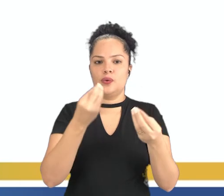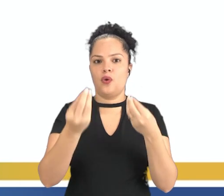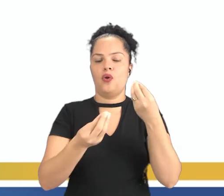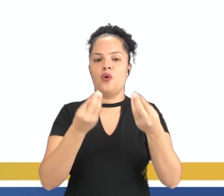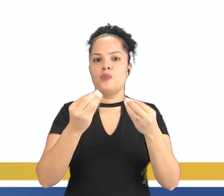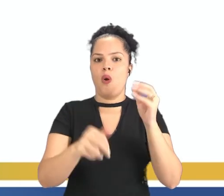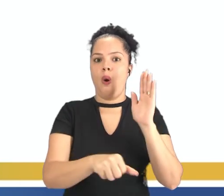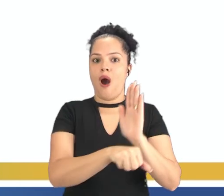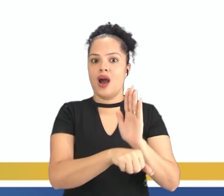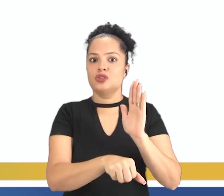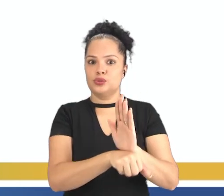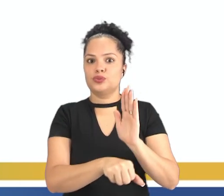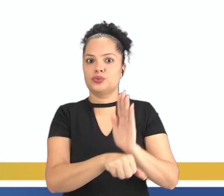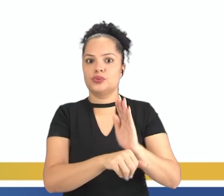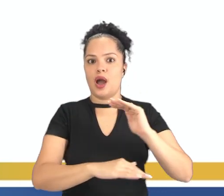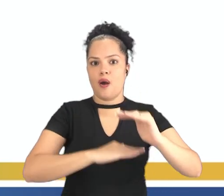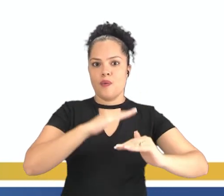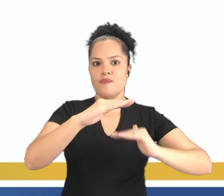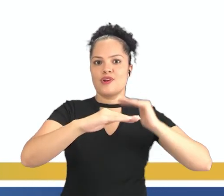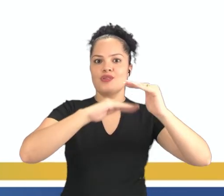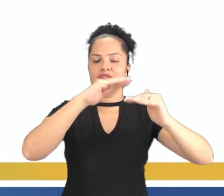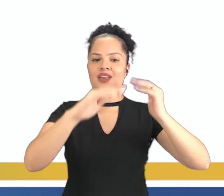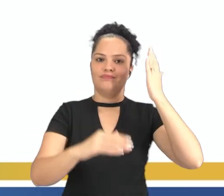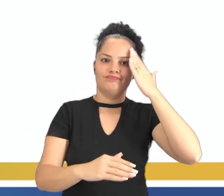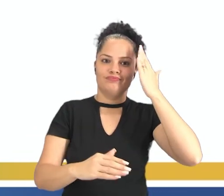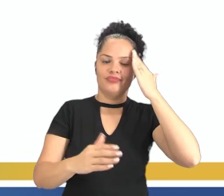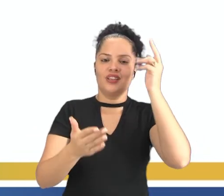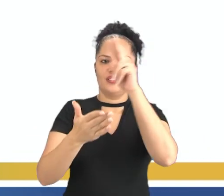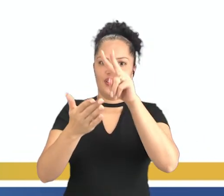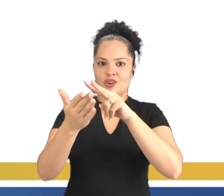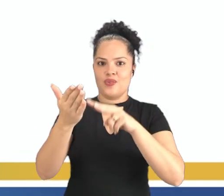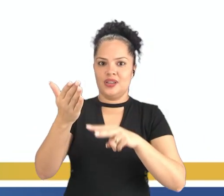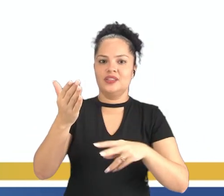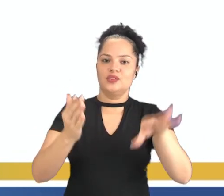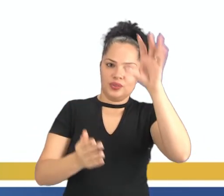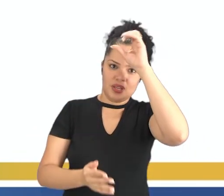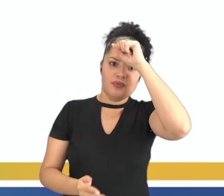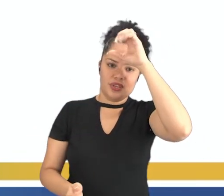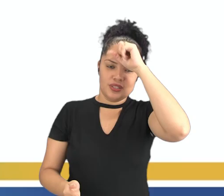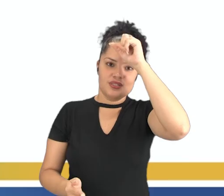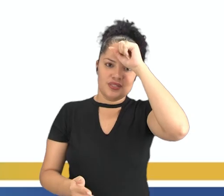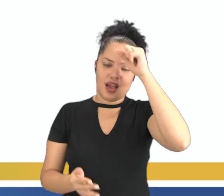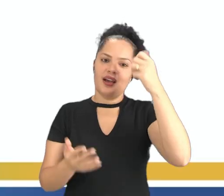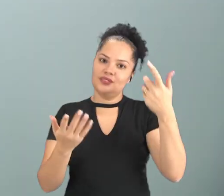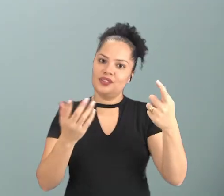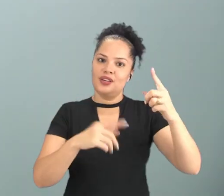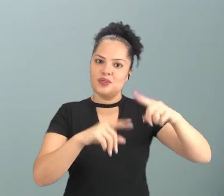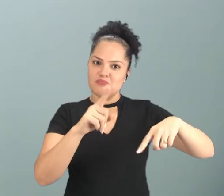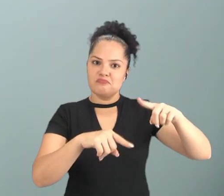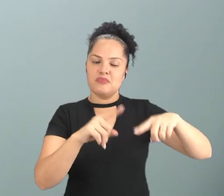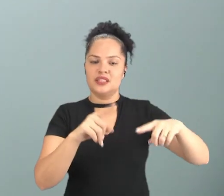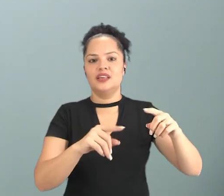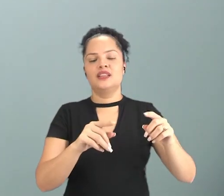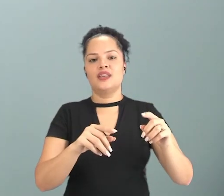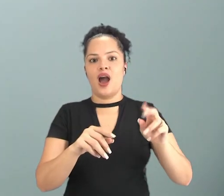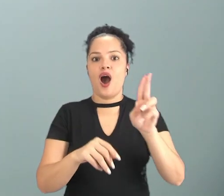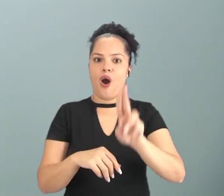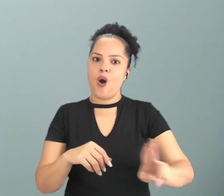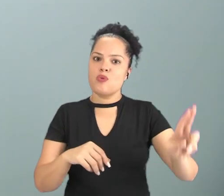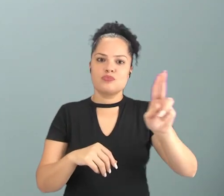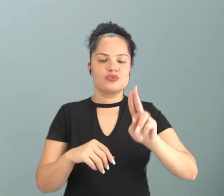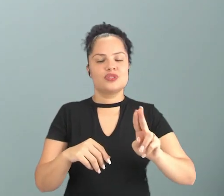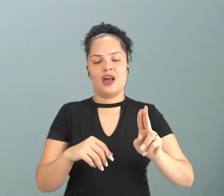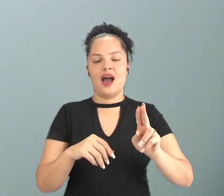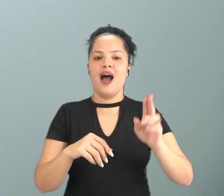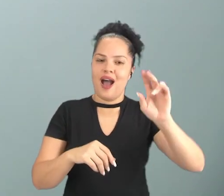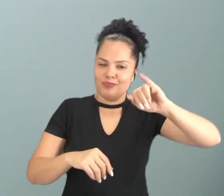para facilitar o seu processo de compreensão de leitura. Esses recursos podem ser muito úteis para você. Aproveite todas essas informações que estão